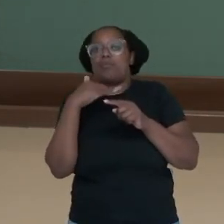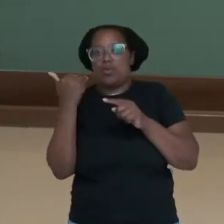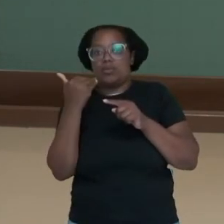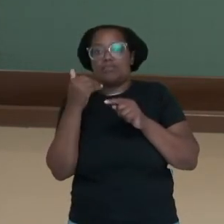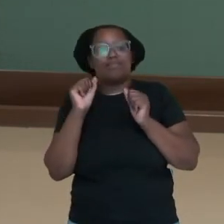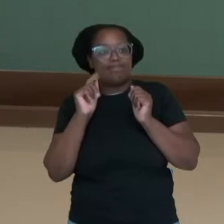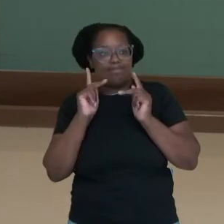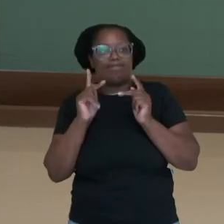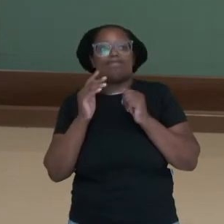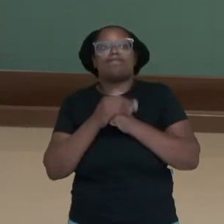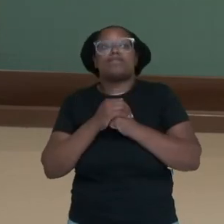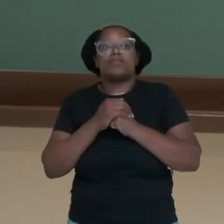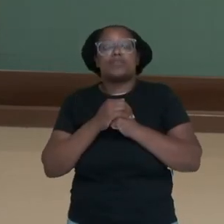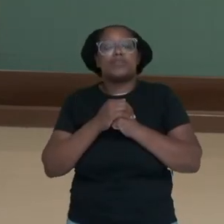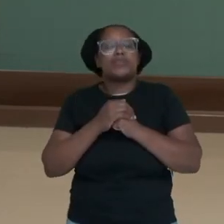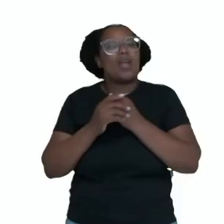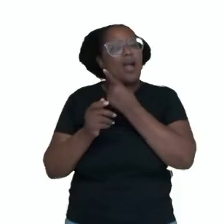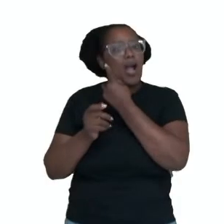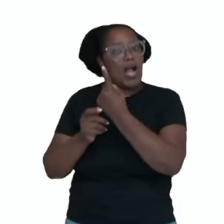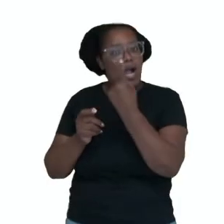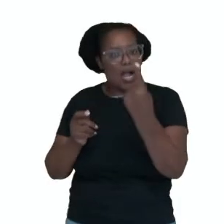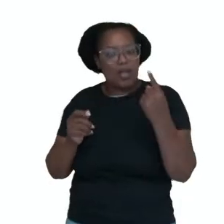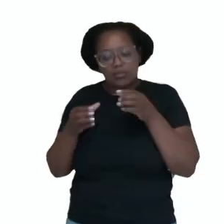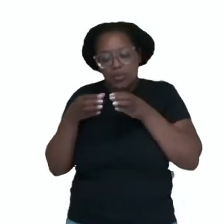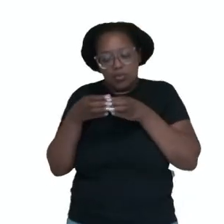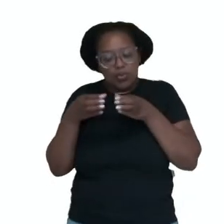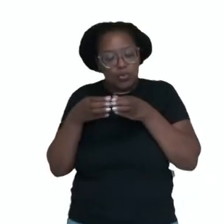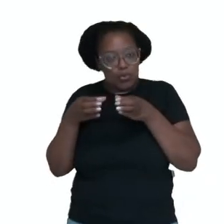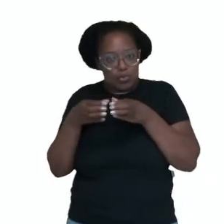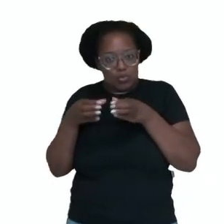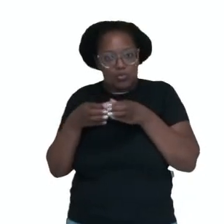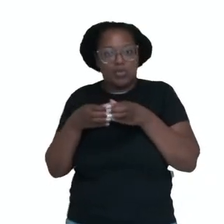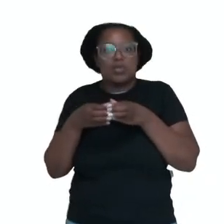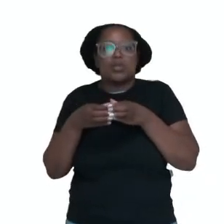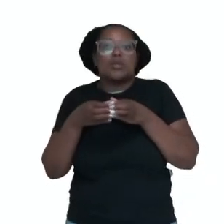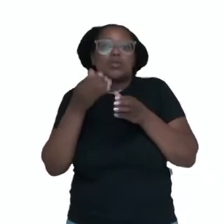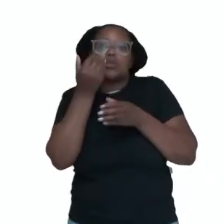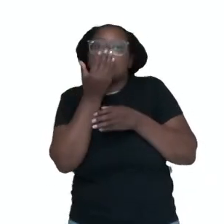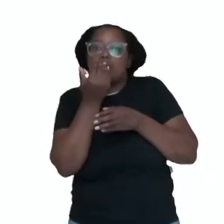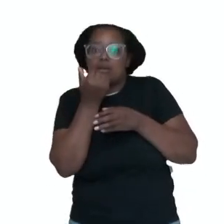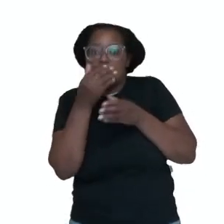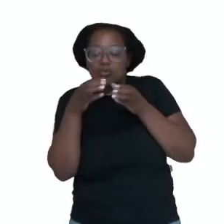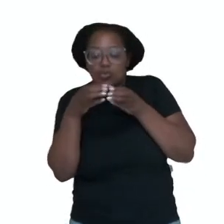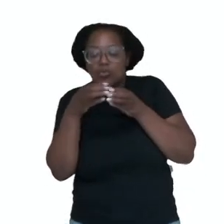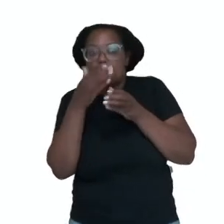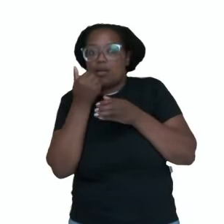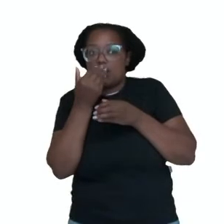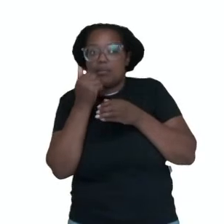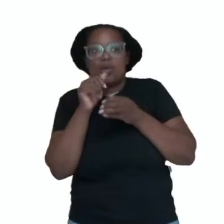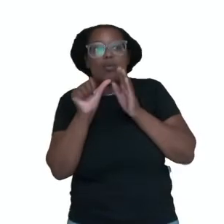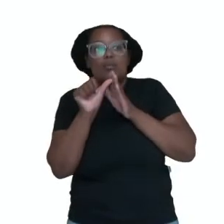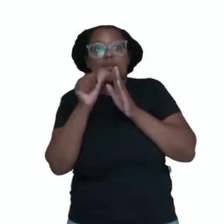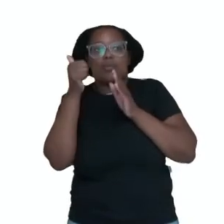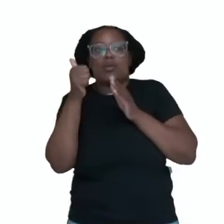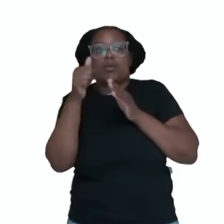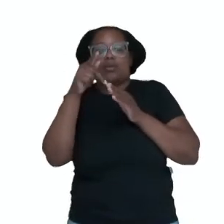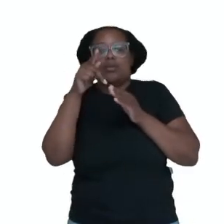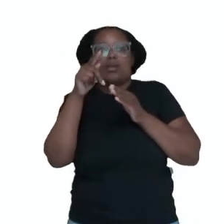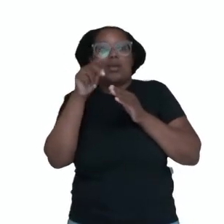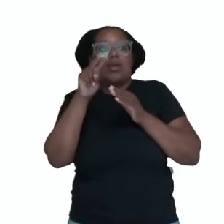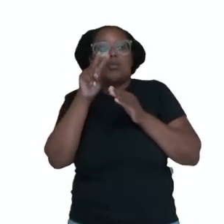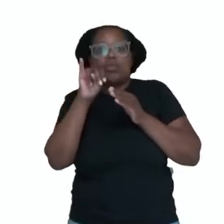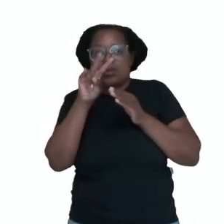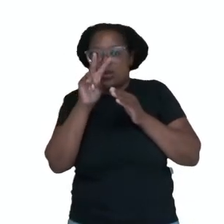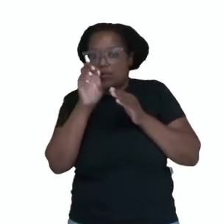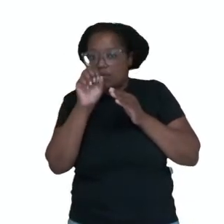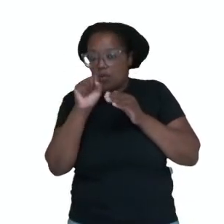decomposição. Cada posição na cadeia alimentar, então, é denominada de nível trófico. O primeiro nível trófico é dos